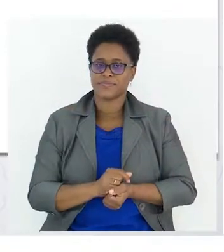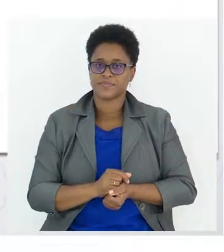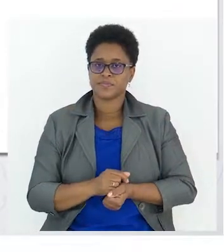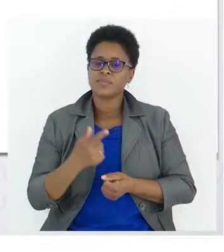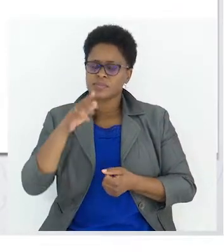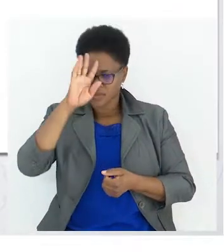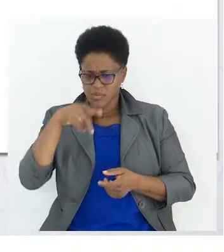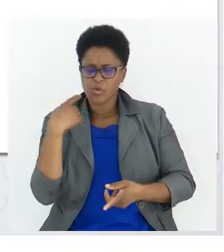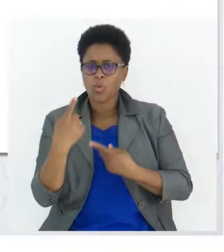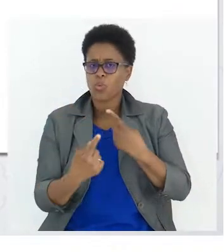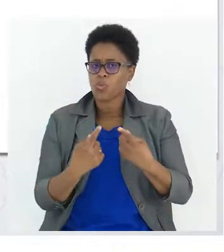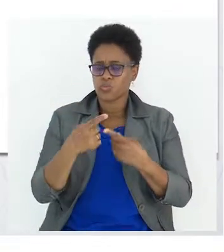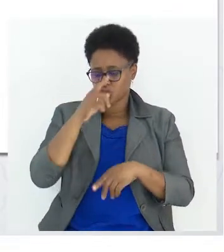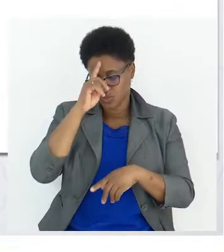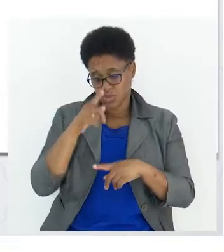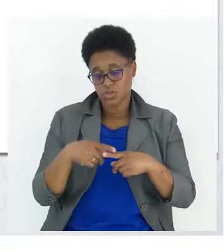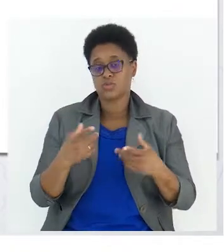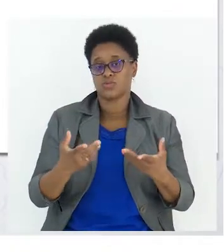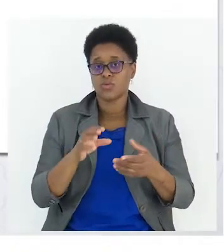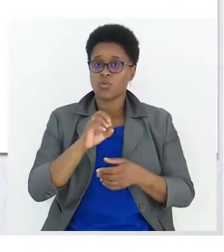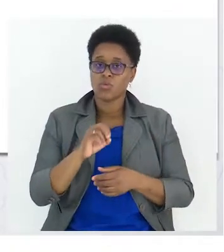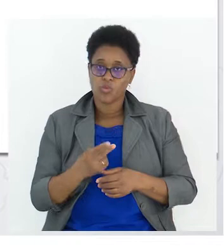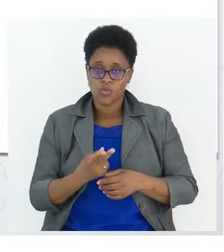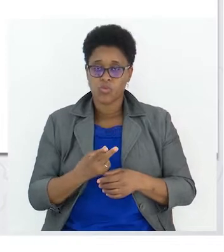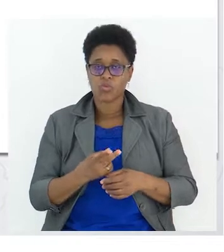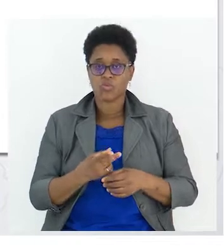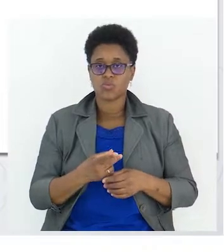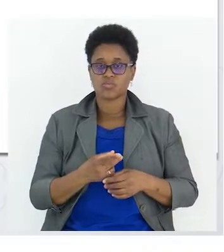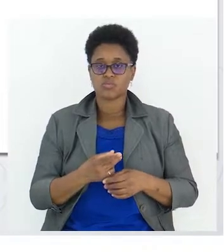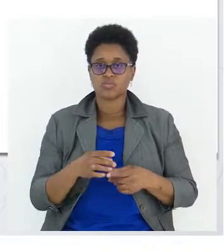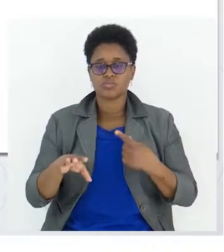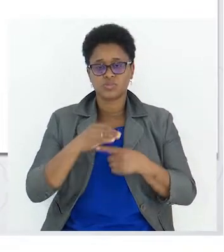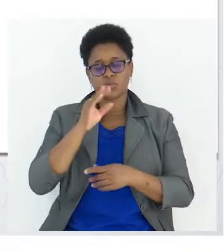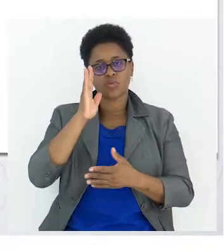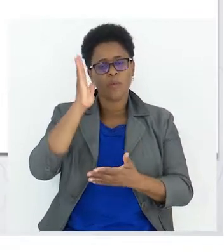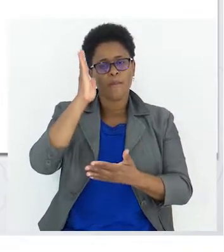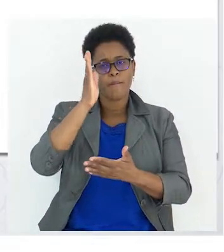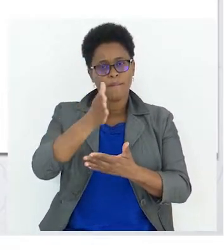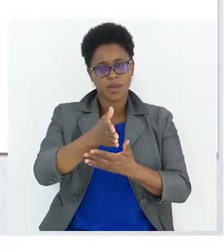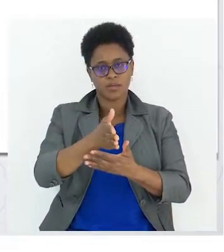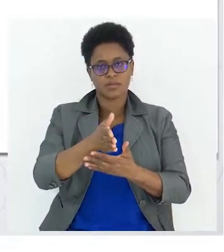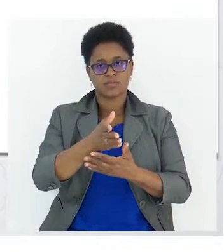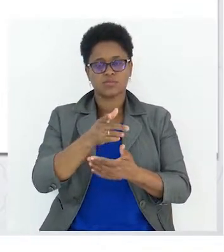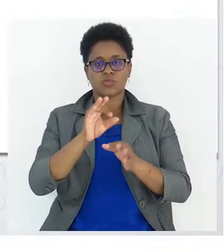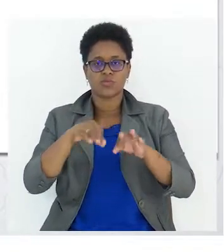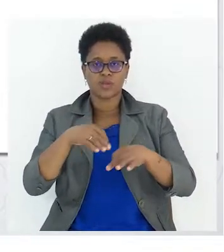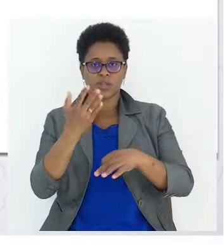de alguns objetivos, ou então atingindo metas no final desta